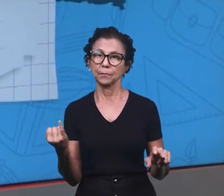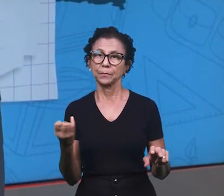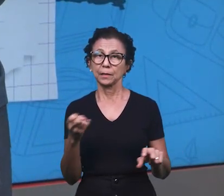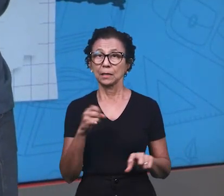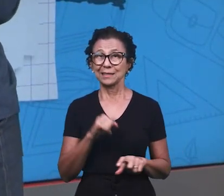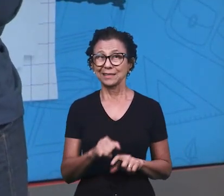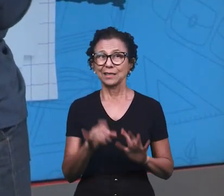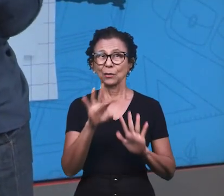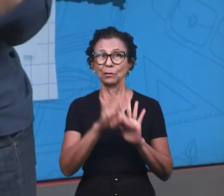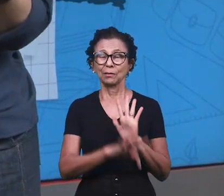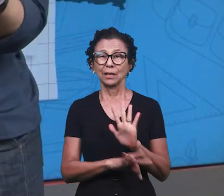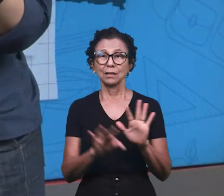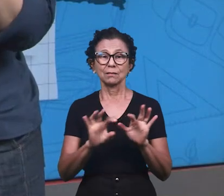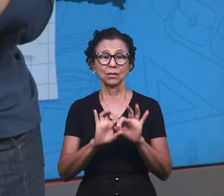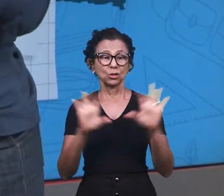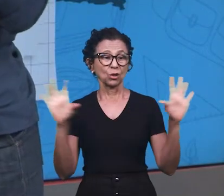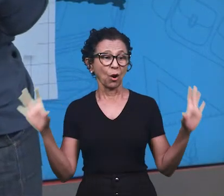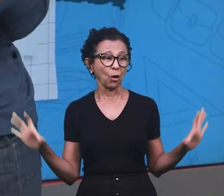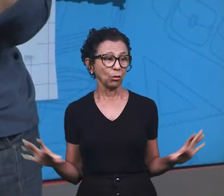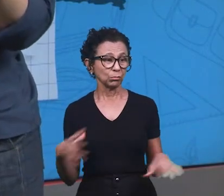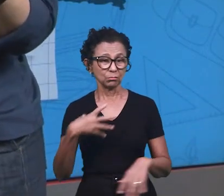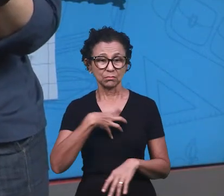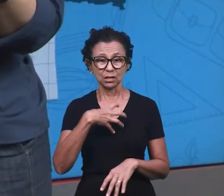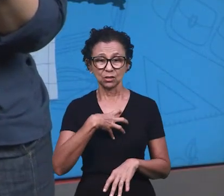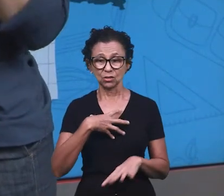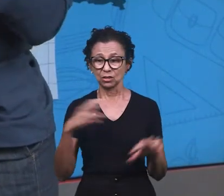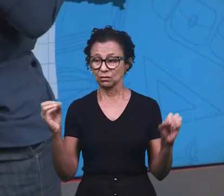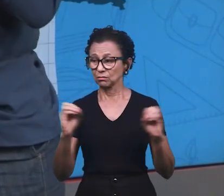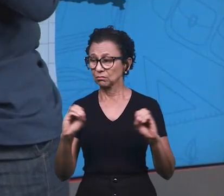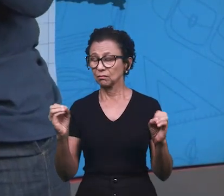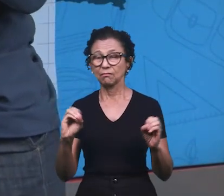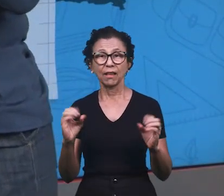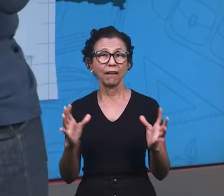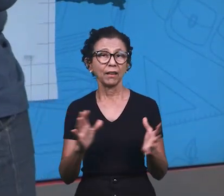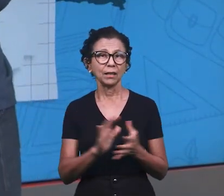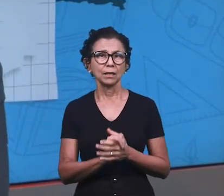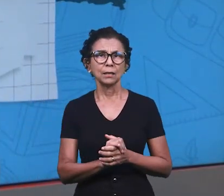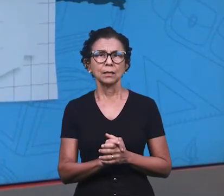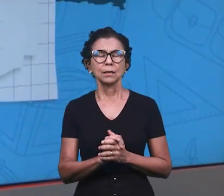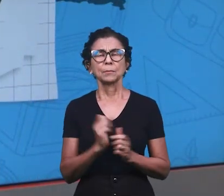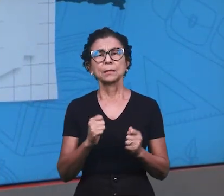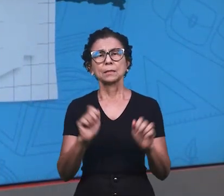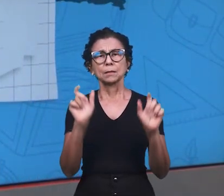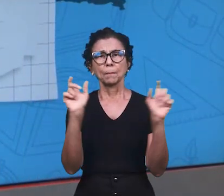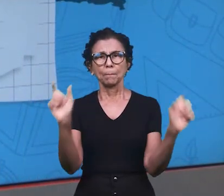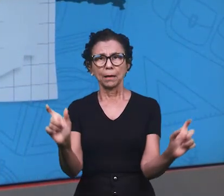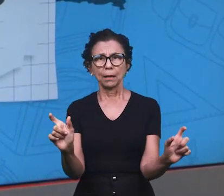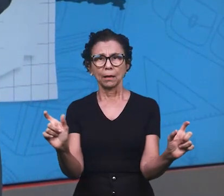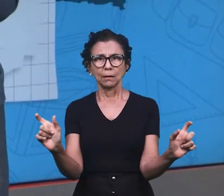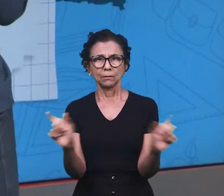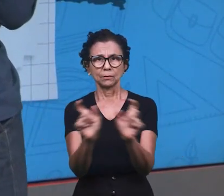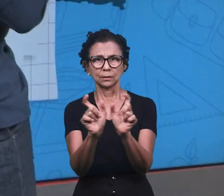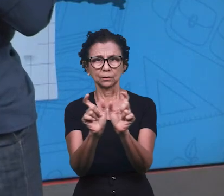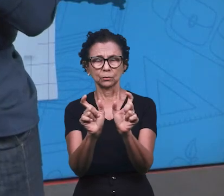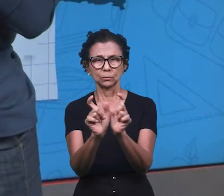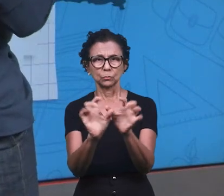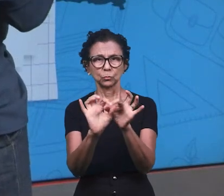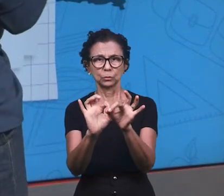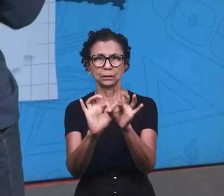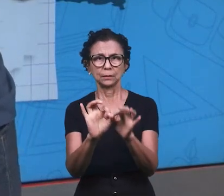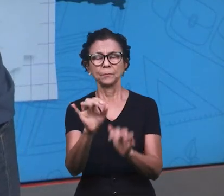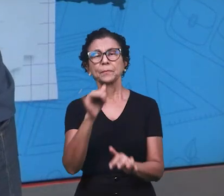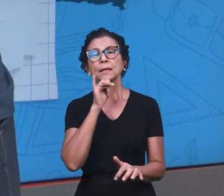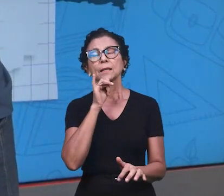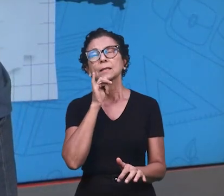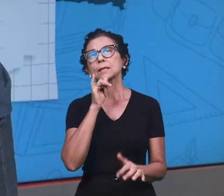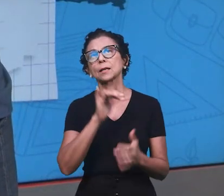coesão, ele perde toda a relação de sentido, encadeamento de palavras. É muito comum, por exemplo, às vezes a gente pega uma redação para fazer a correção. Já